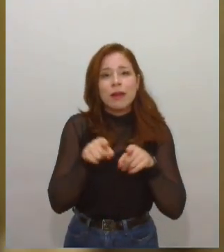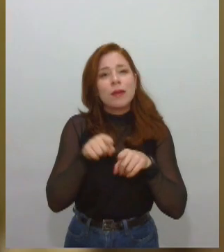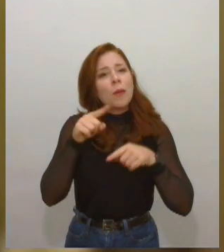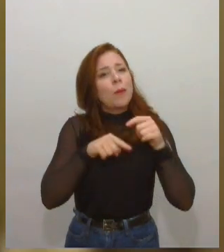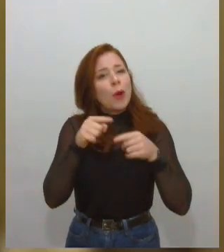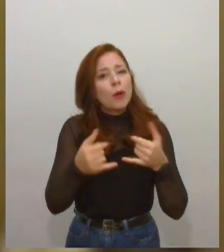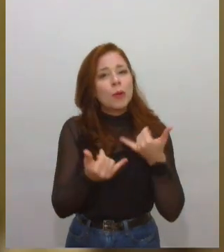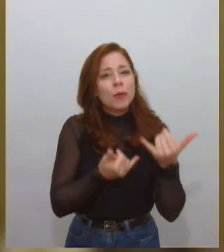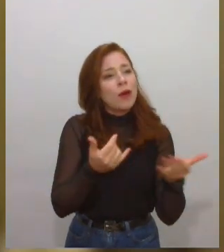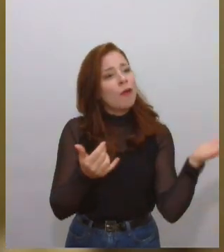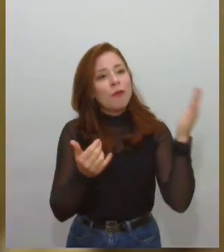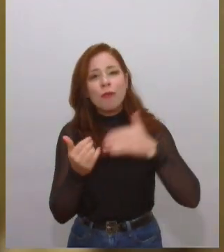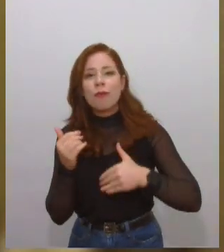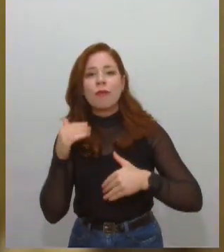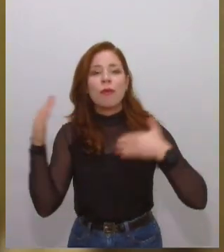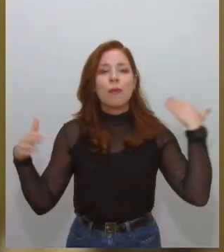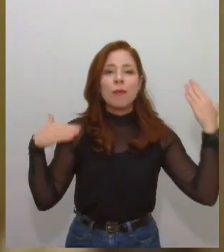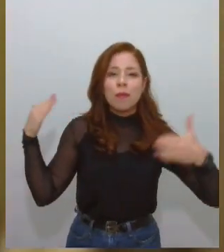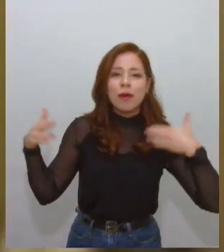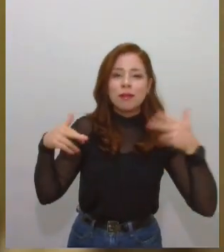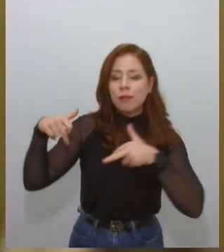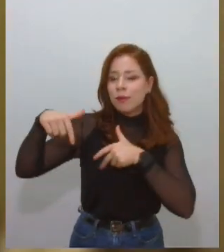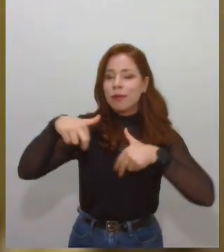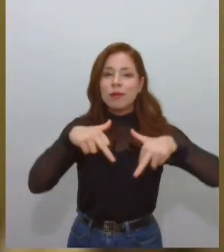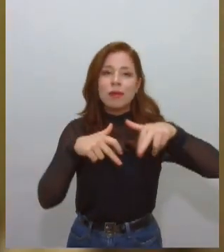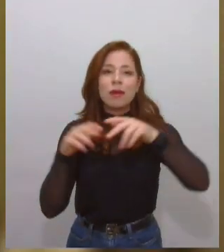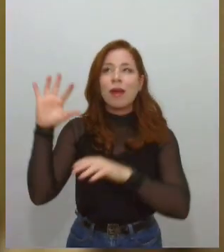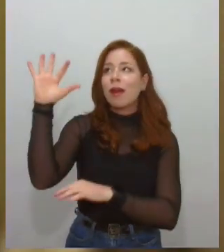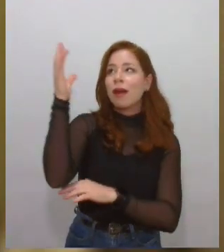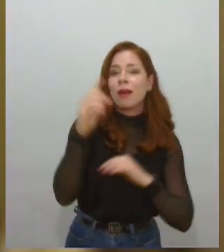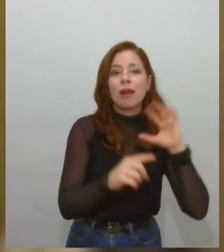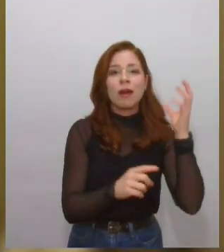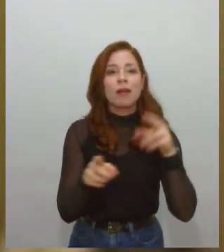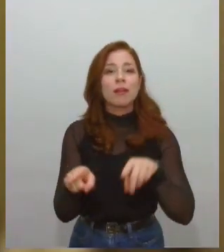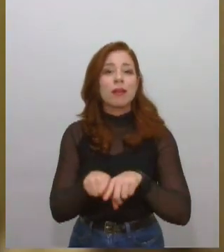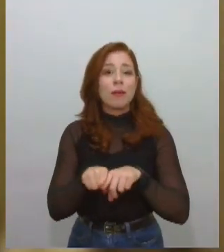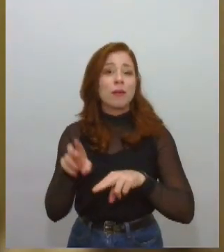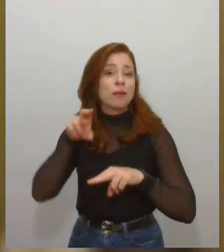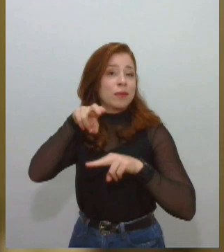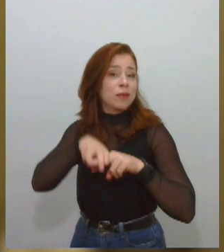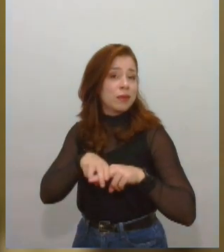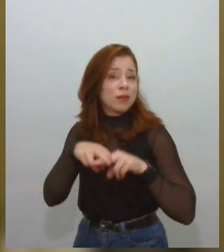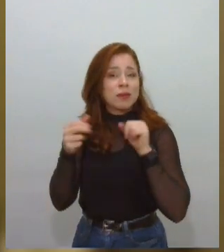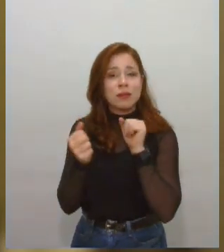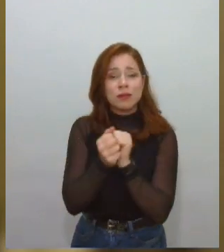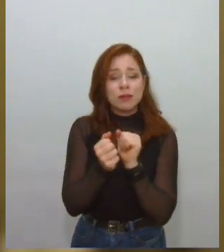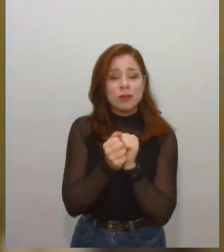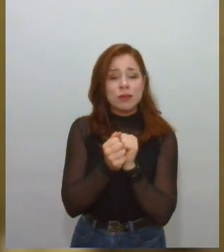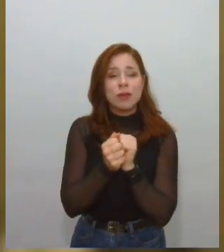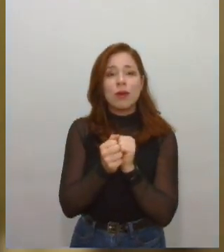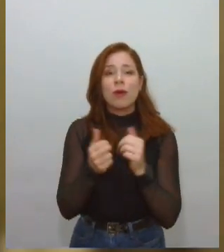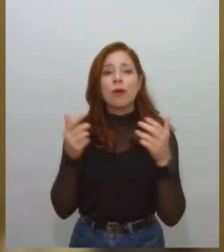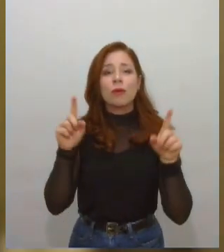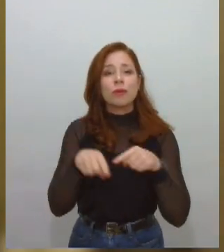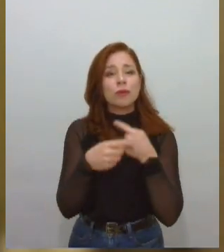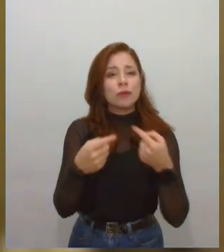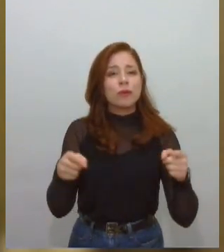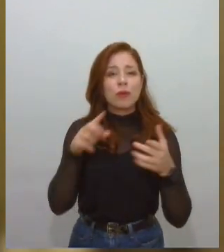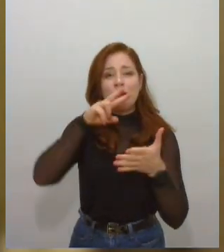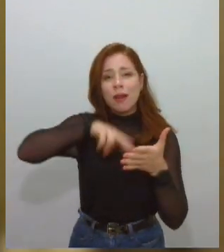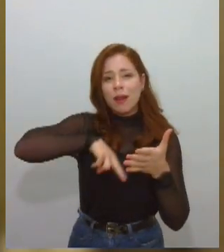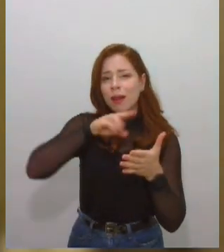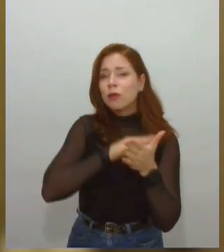levar para dar uma volta no parque, o colocar no colo, sentar junto, ler, cantar, também vai deixar a criança feliz. Então, a gente tem